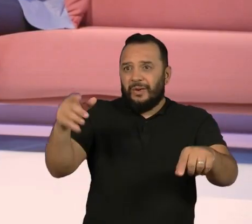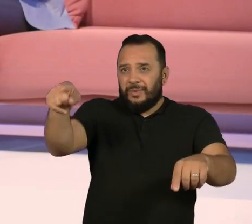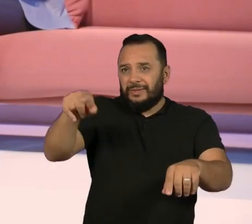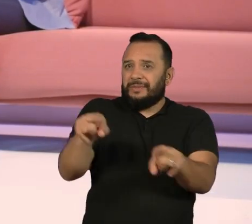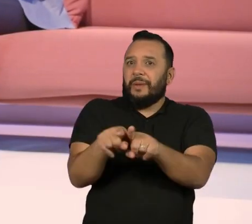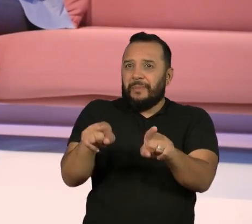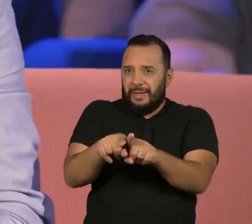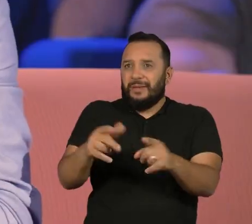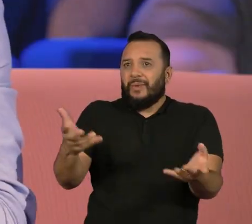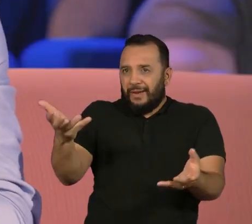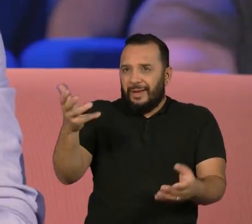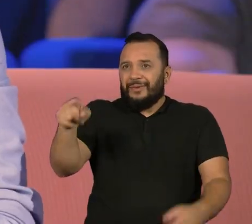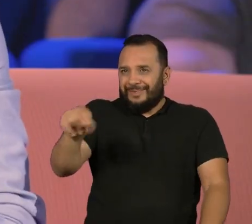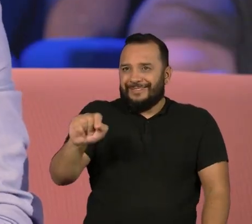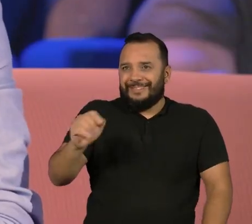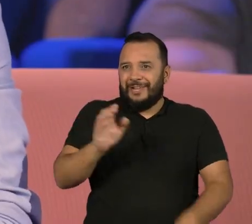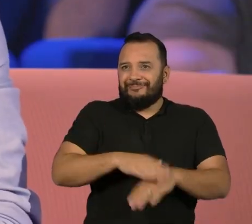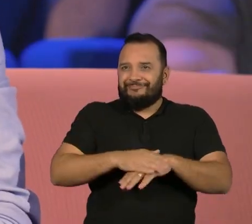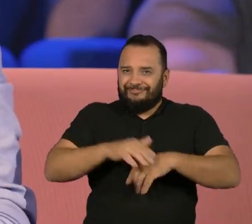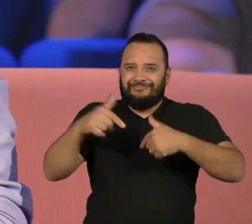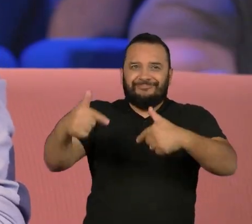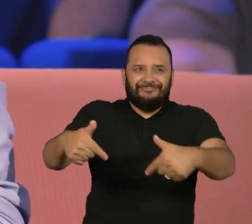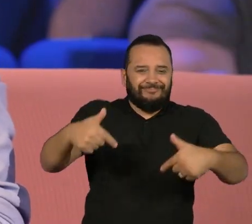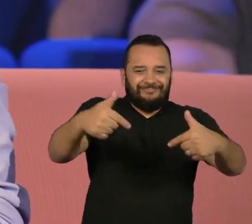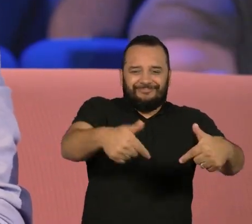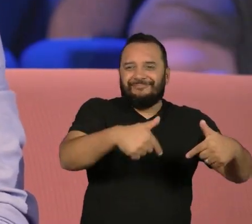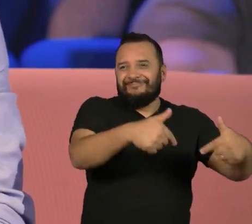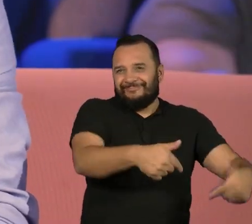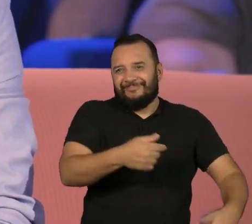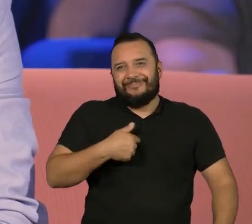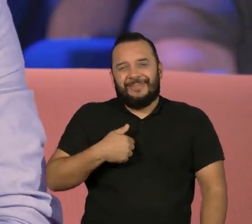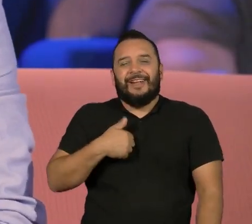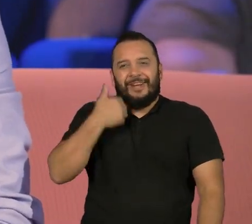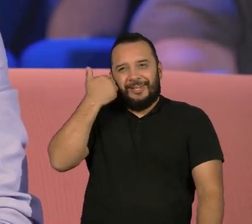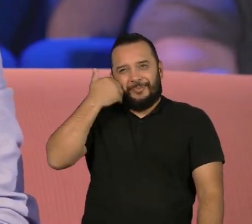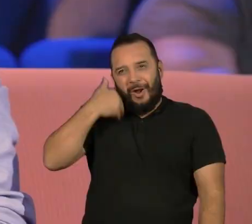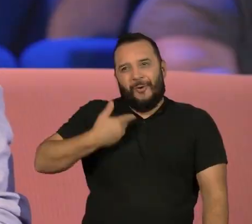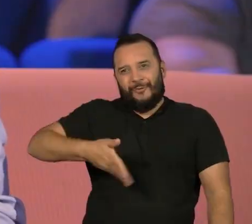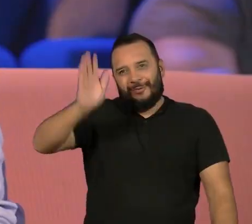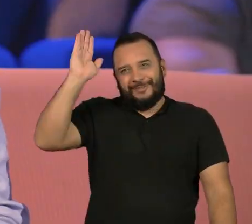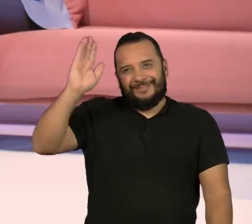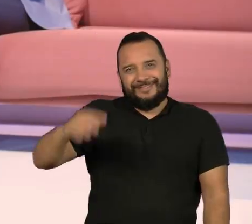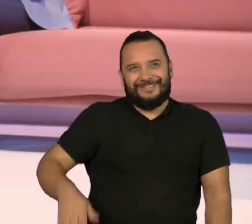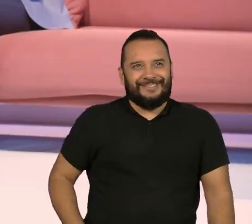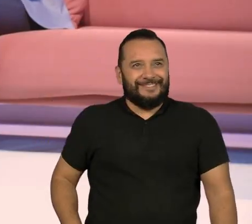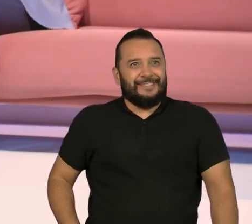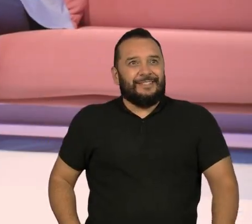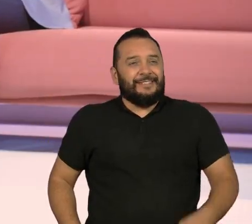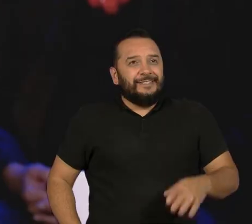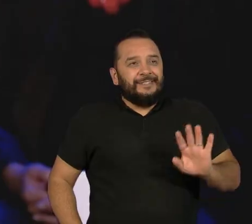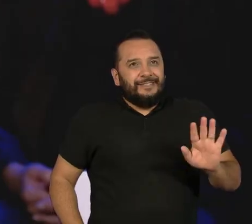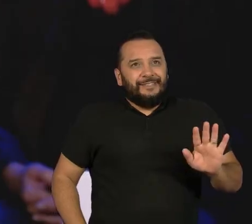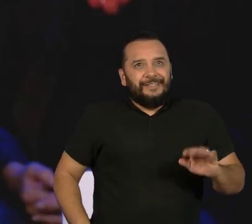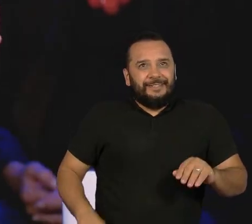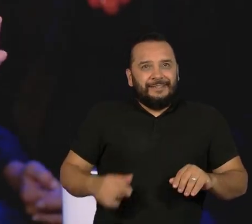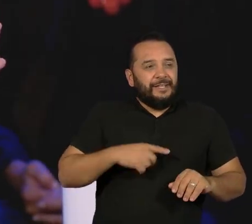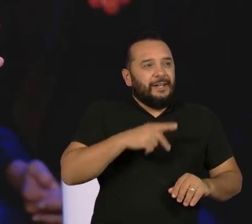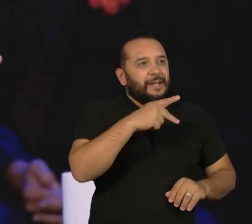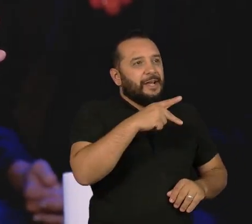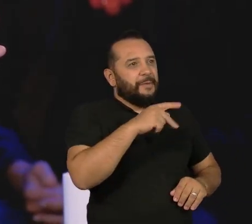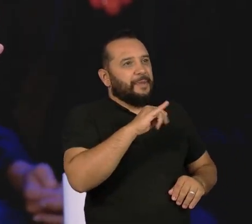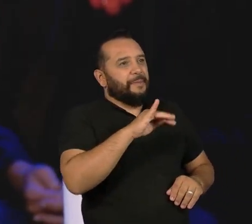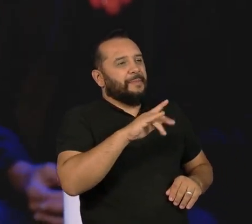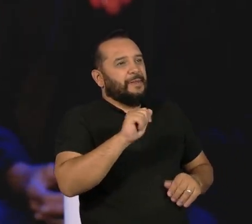também. Então eu fui só sendo cara de pau, e fui. Deixa eu me lembrar de alguns. Você fez Pippin, você